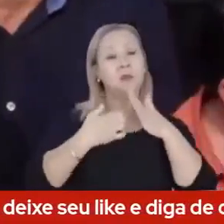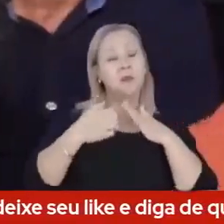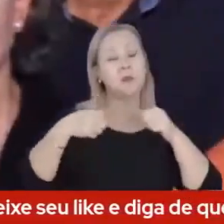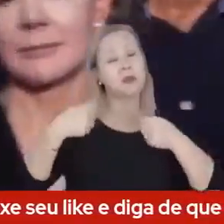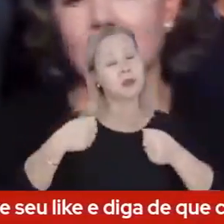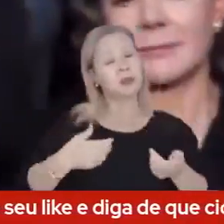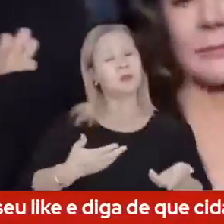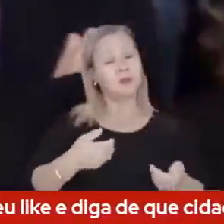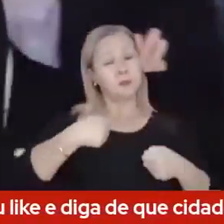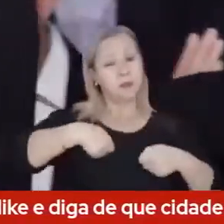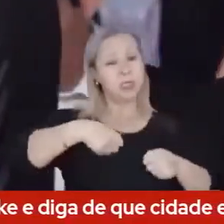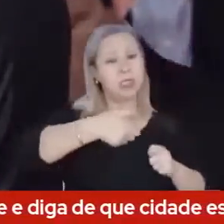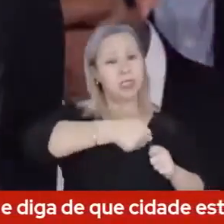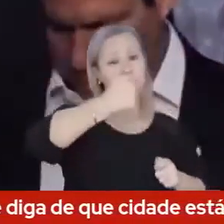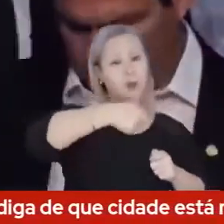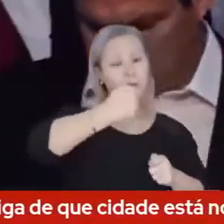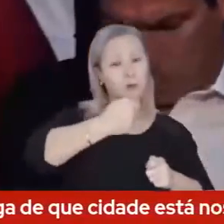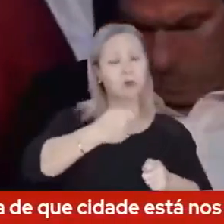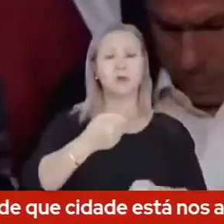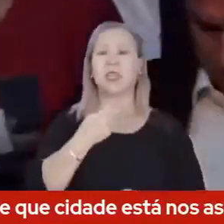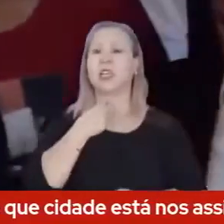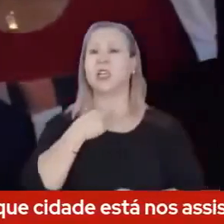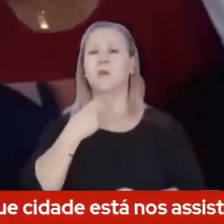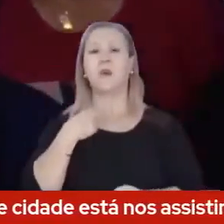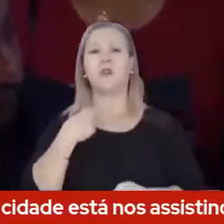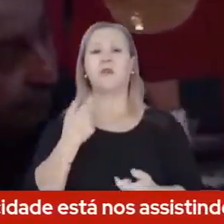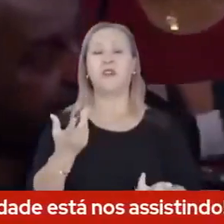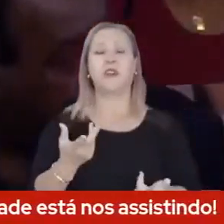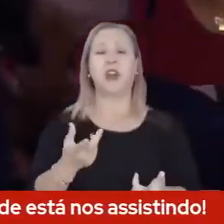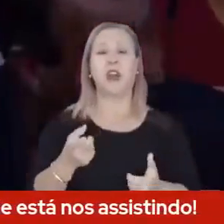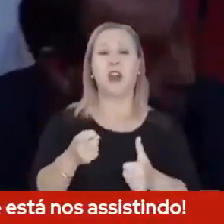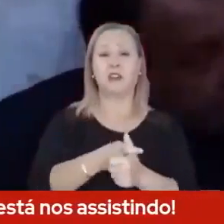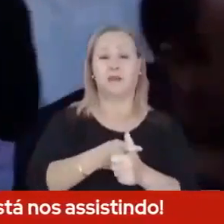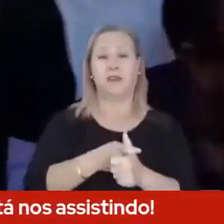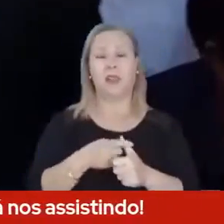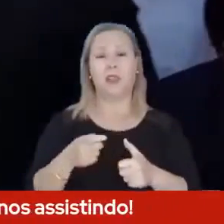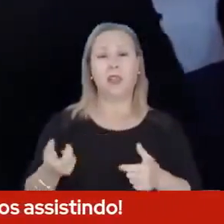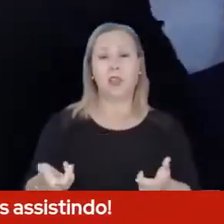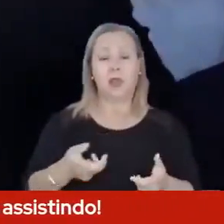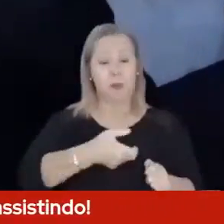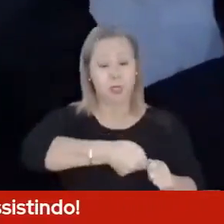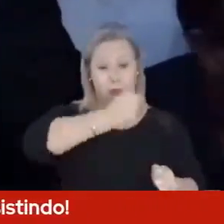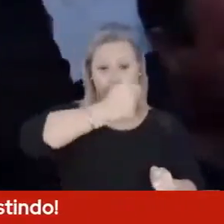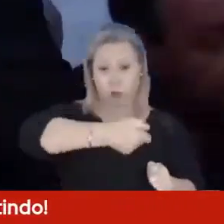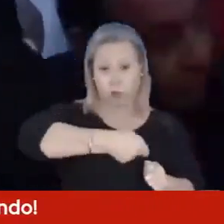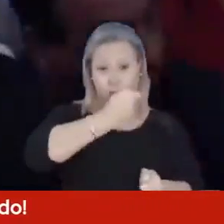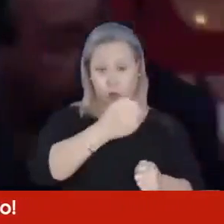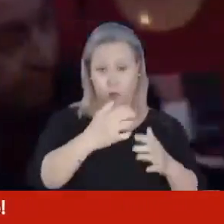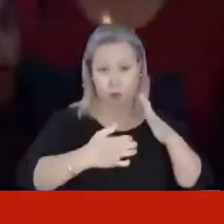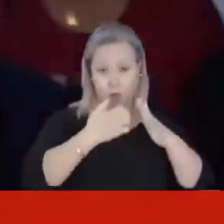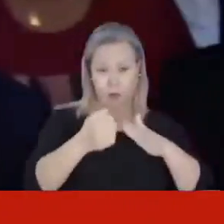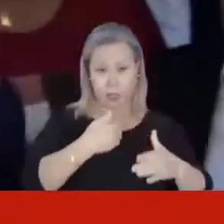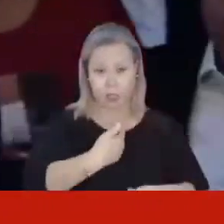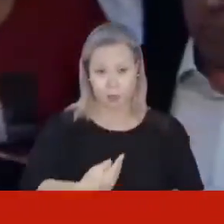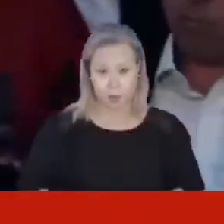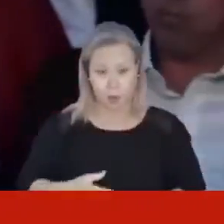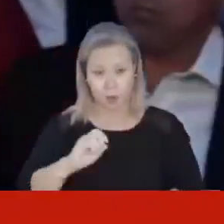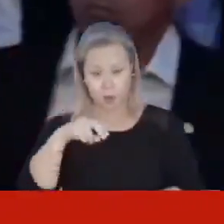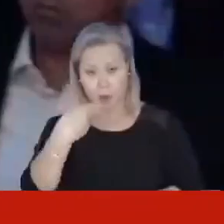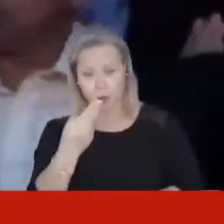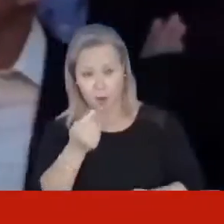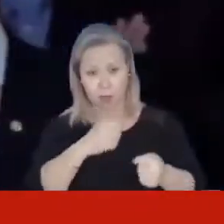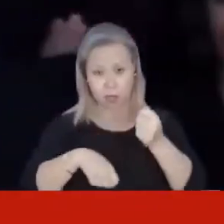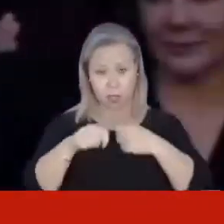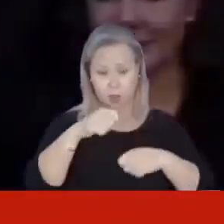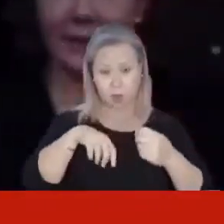for deficitária, ela quebra. Mas o lucro de uma empresa pública ou uma empresa de economia mista